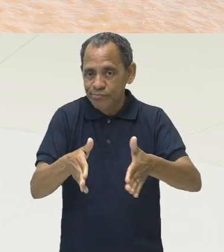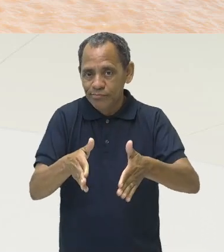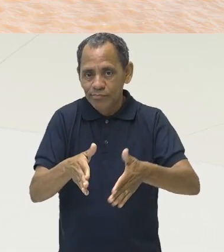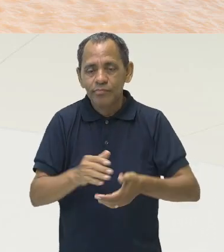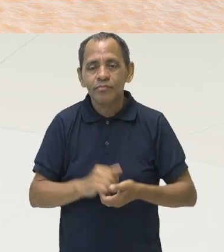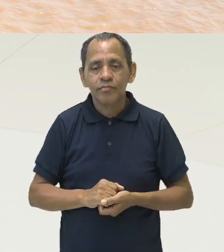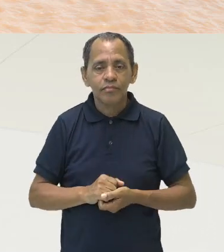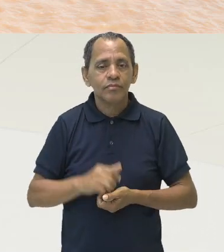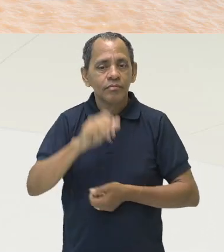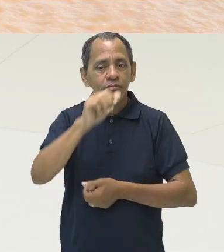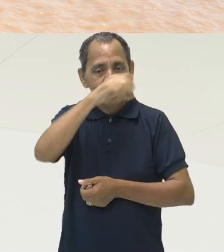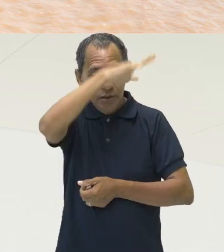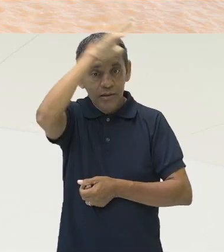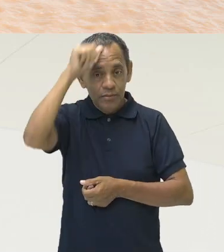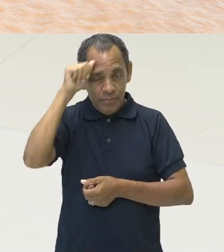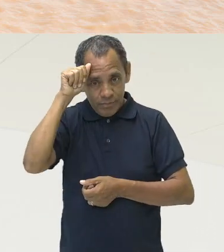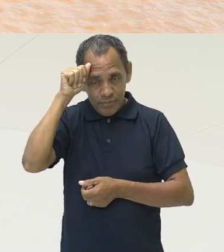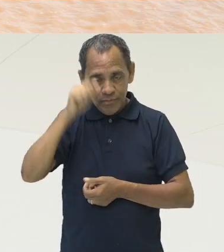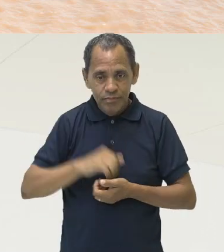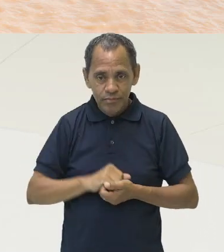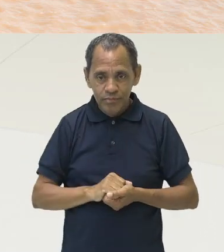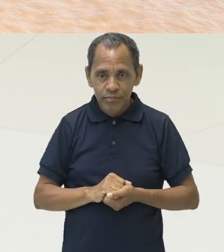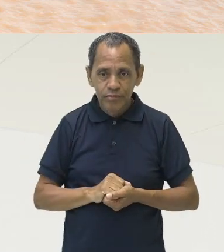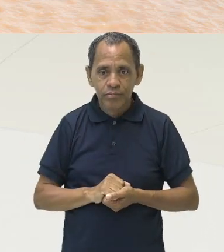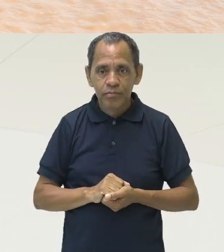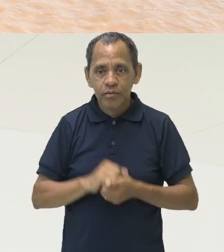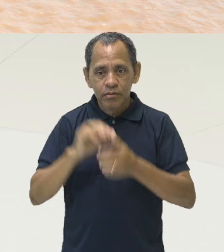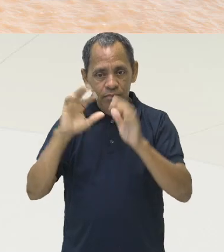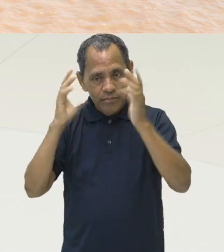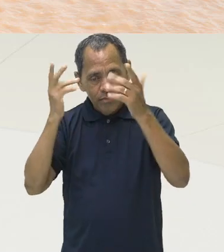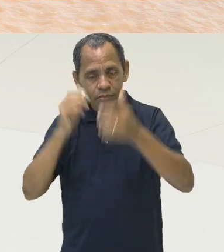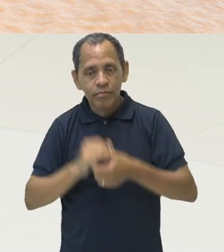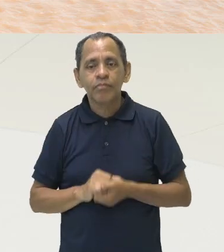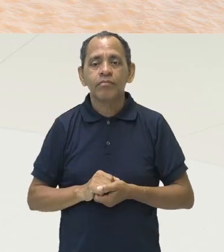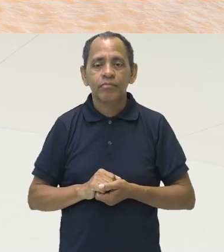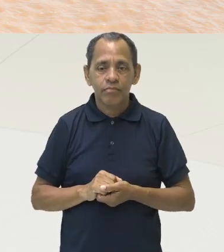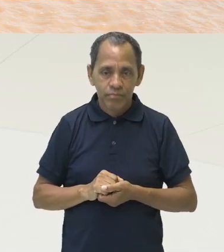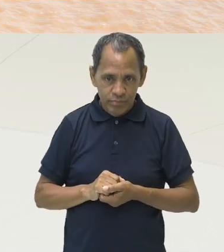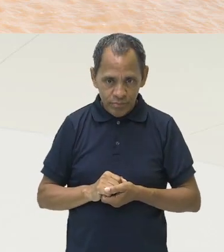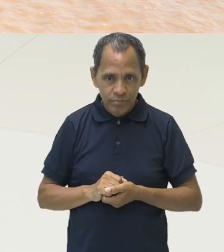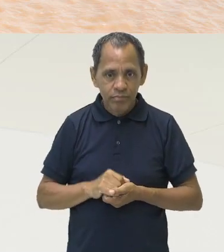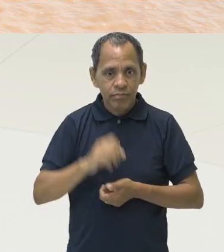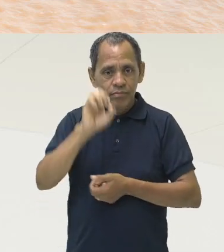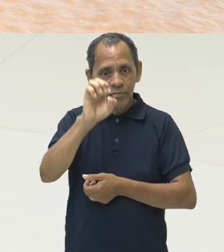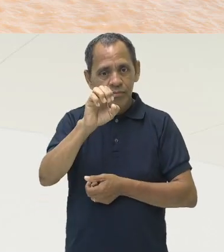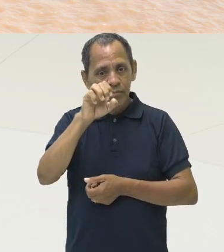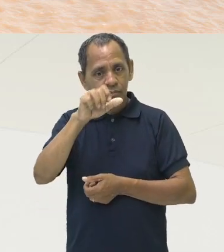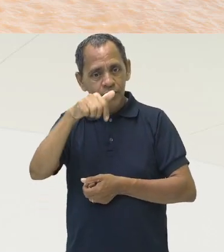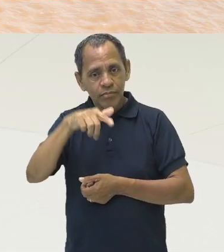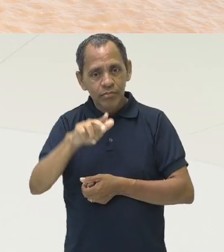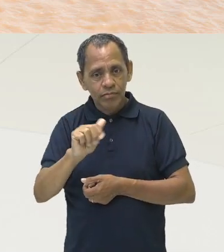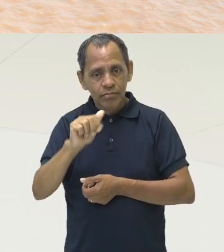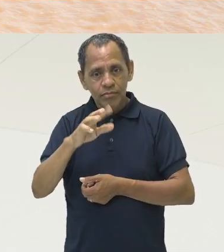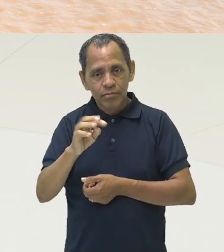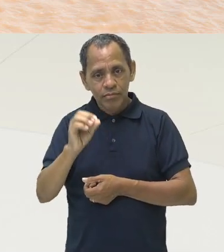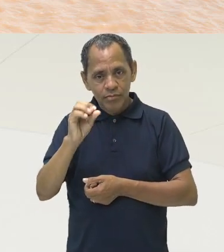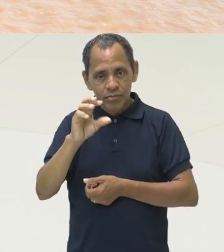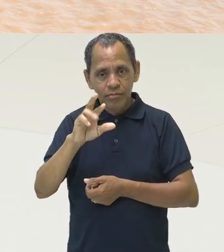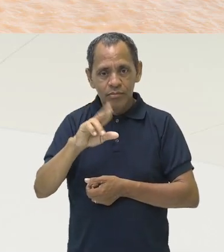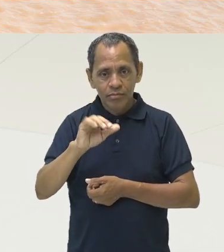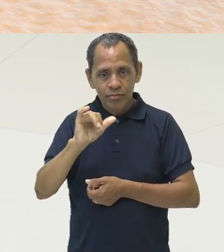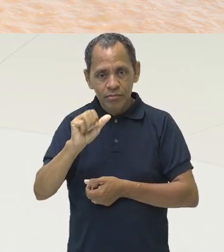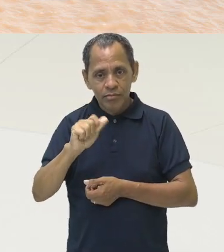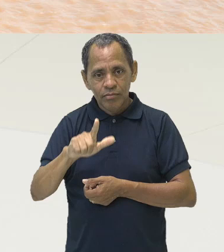Rio Amazonas, né? Então, os climas equatorial, tropical e subtropical que atuam sobre esse